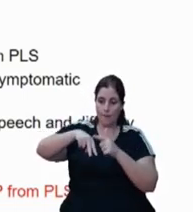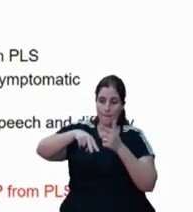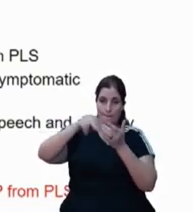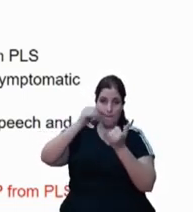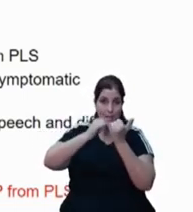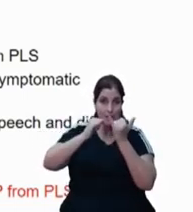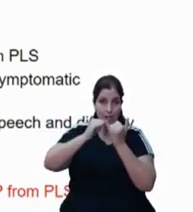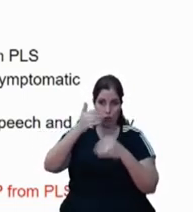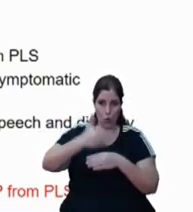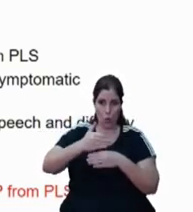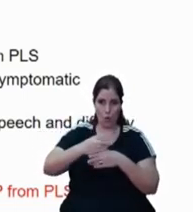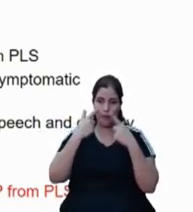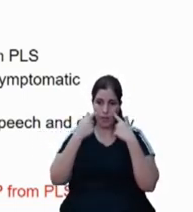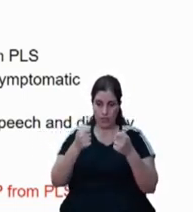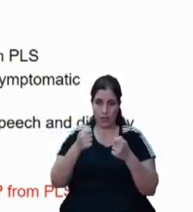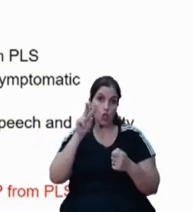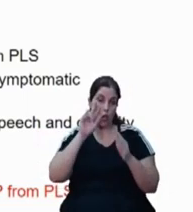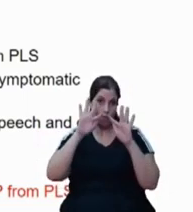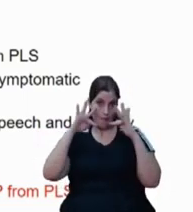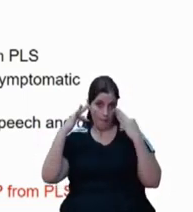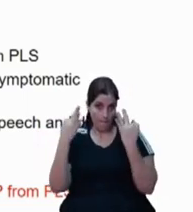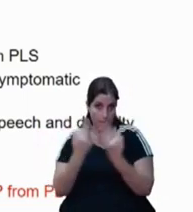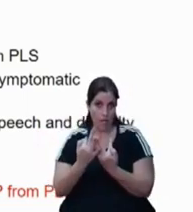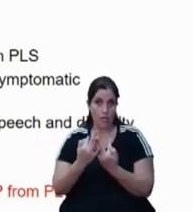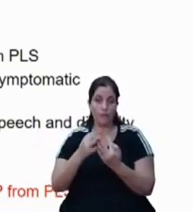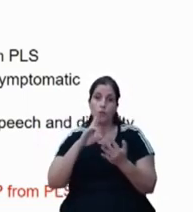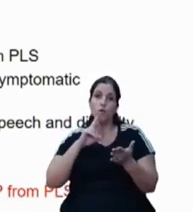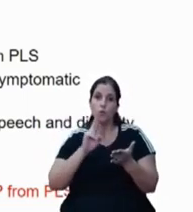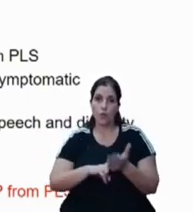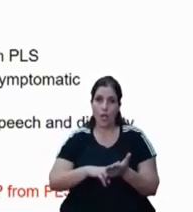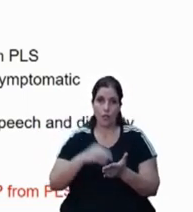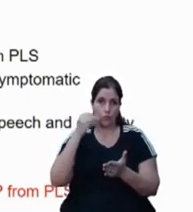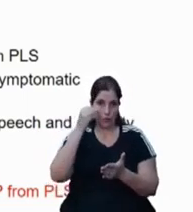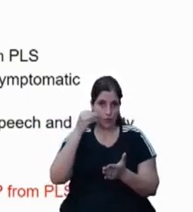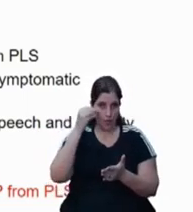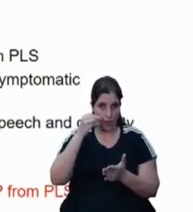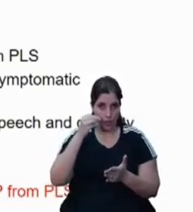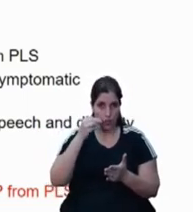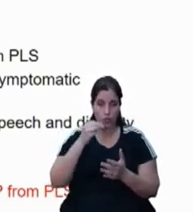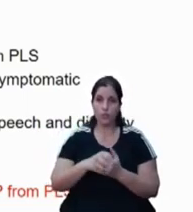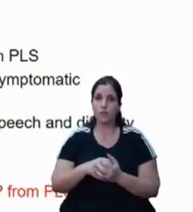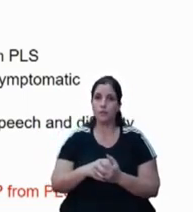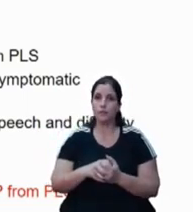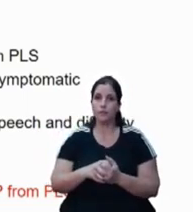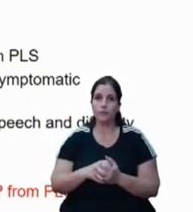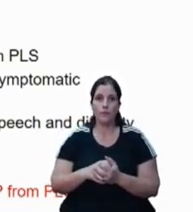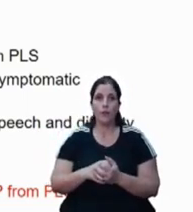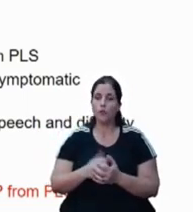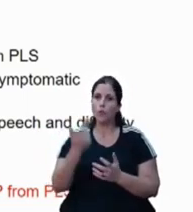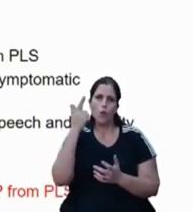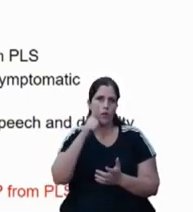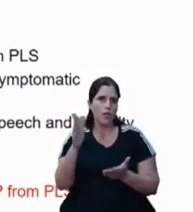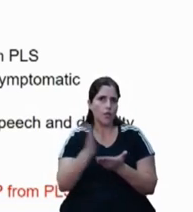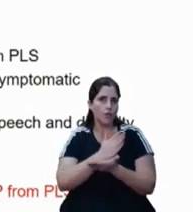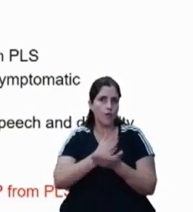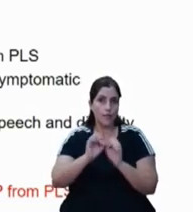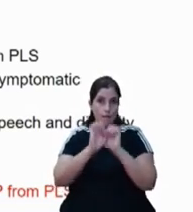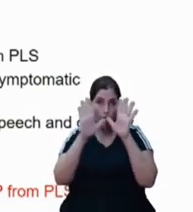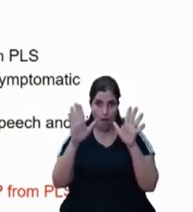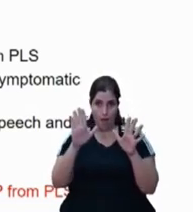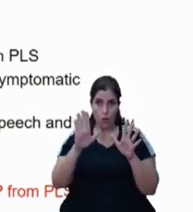Observe que a história familiar e os resultados dos testes genéticos não distinguem completamente